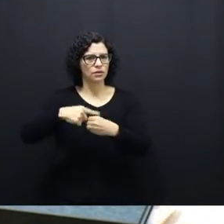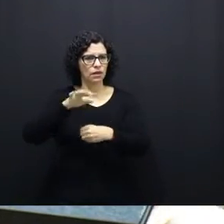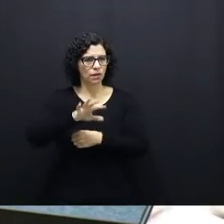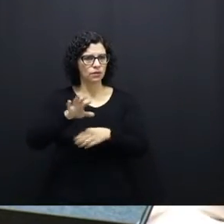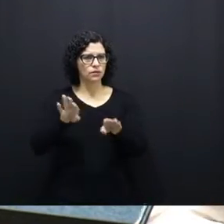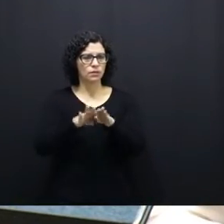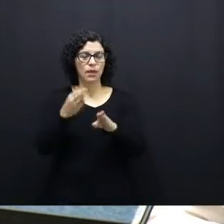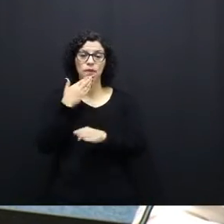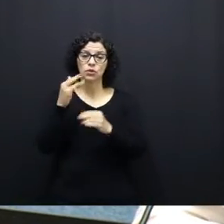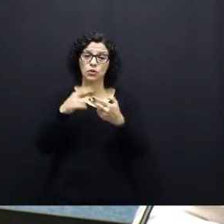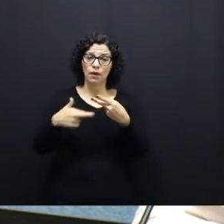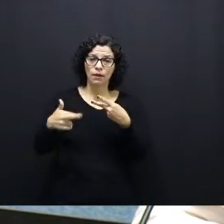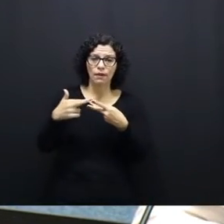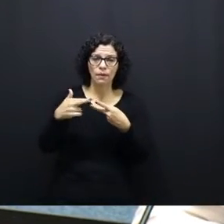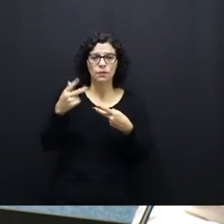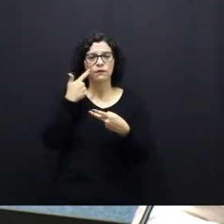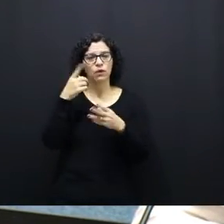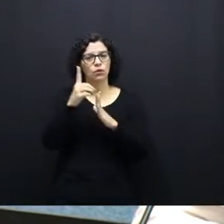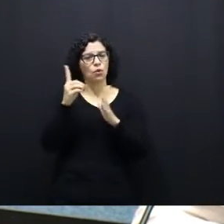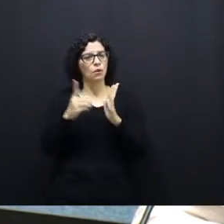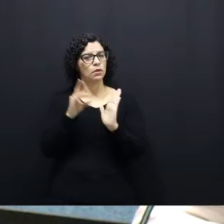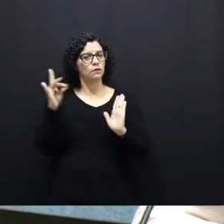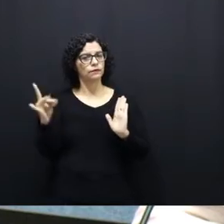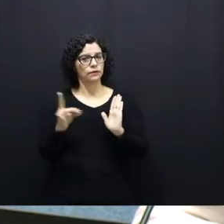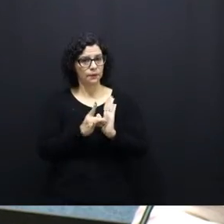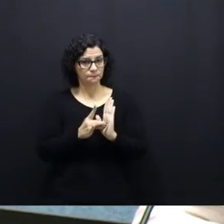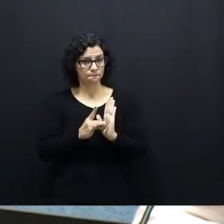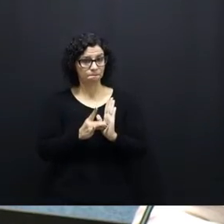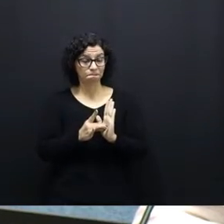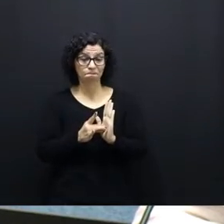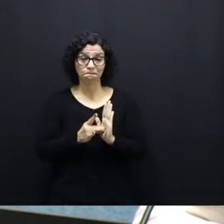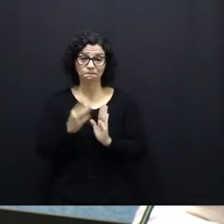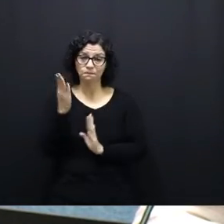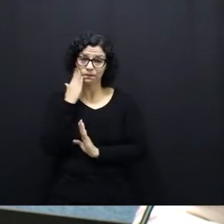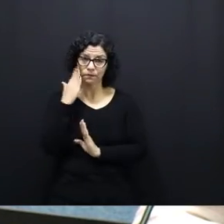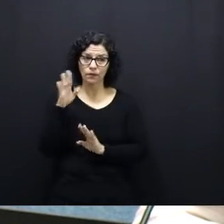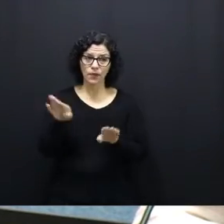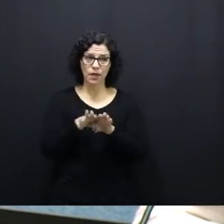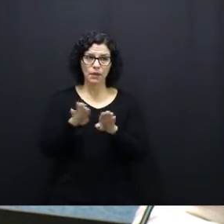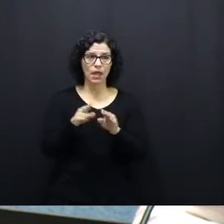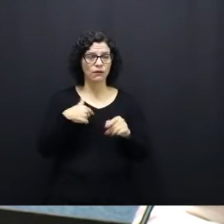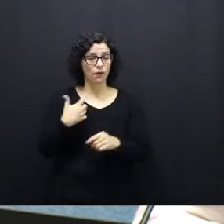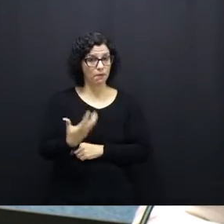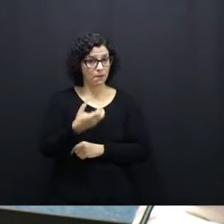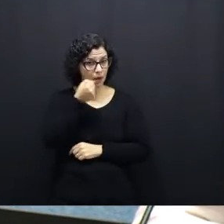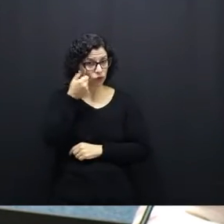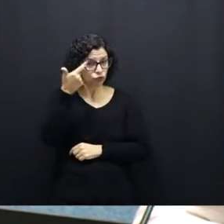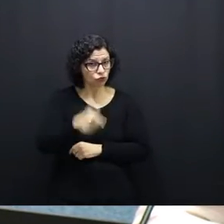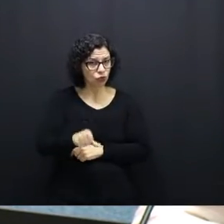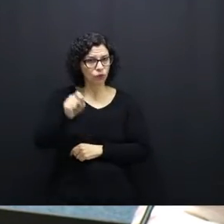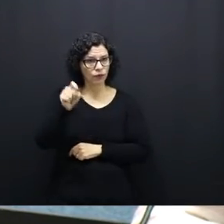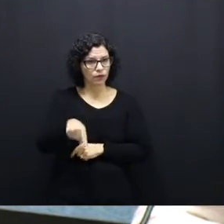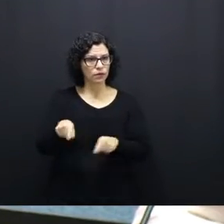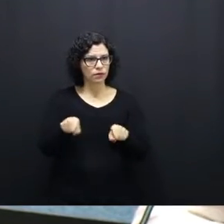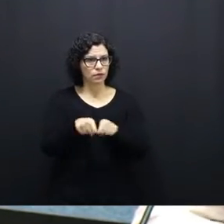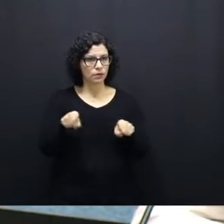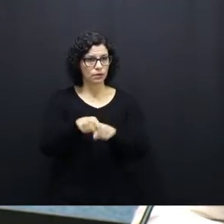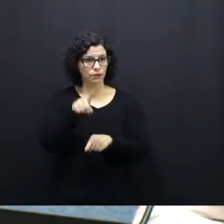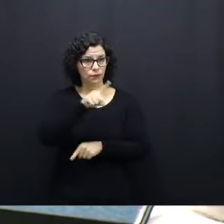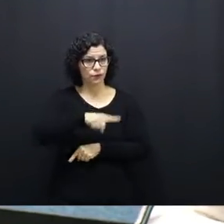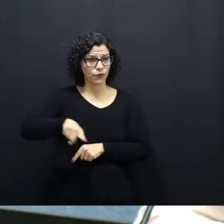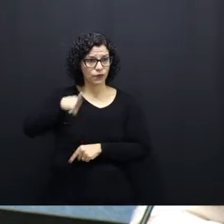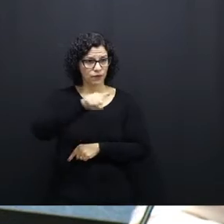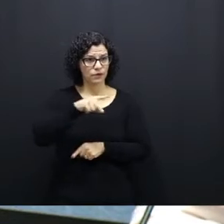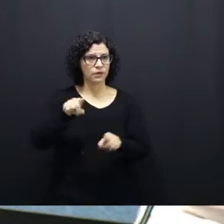CEP de um requerimento vai ver o documento oficial com certeza ficarei muito chateado mais uma vez aqui se a